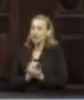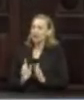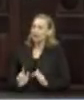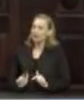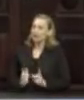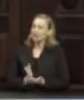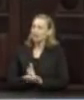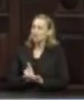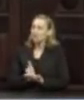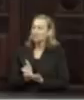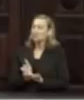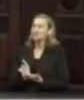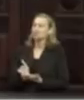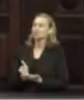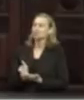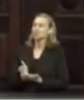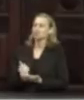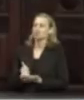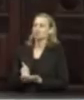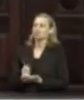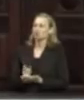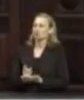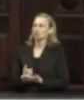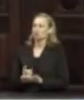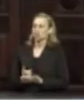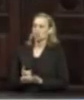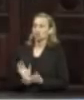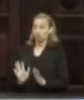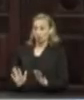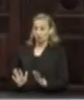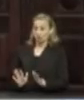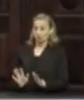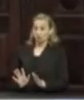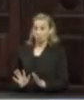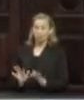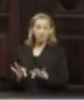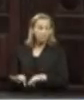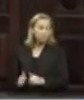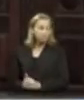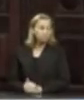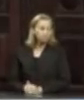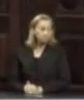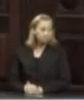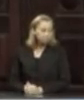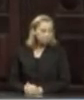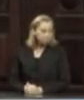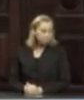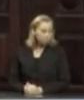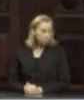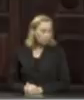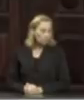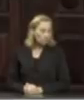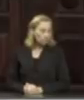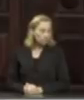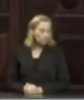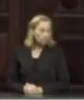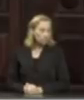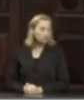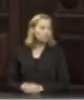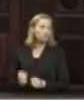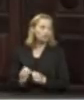próximo governo que nós vamos resolver isso. Enfim, a bancada do PSOL vai votar contra, fez várias